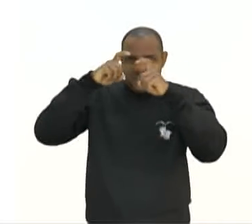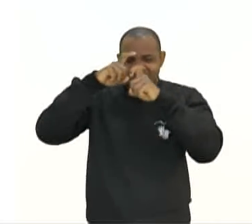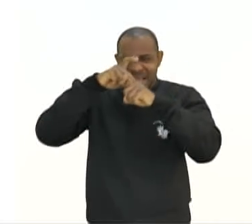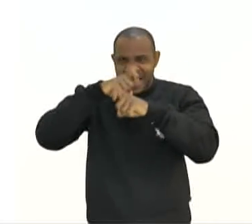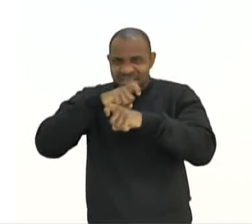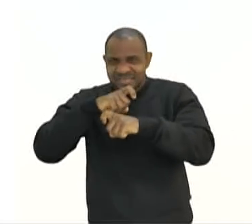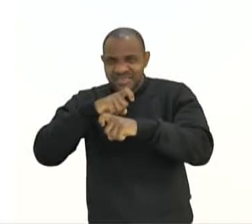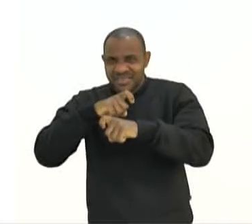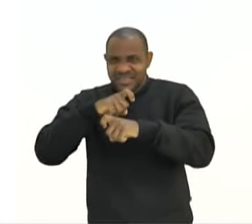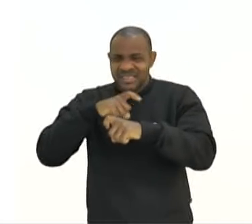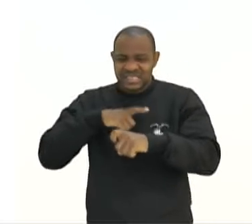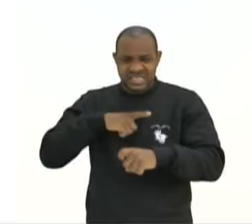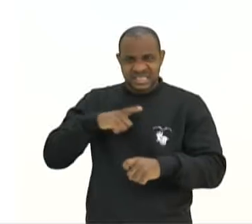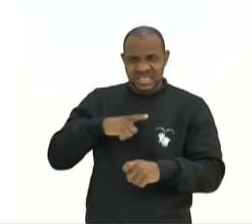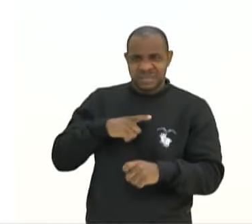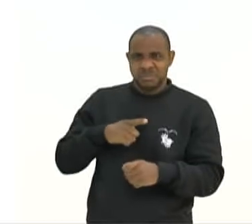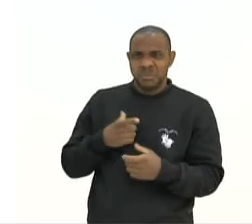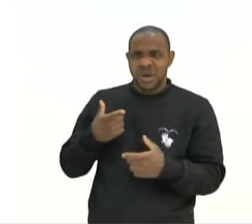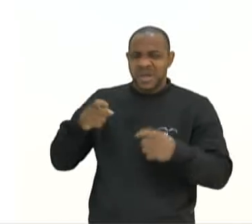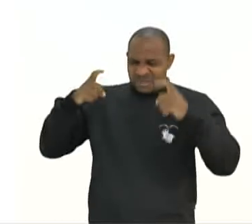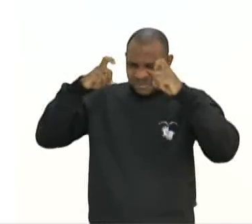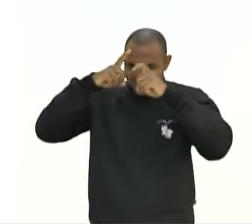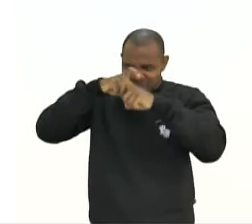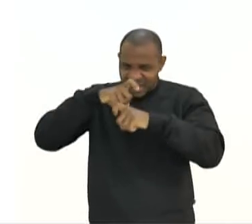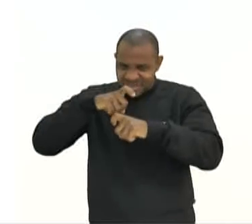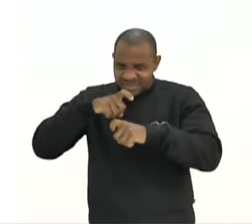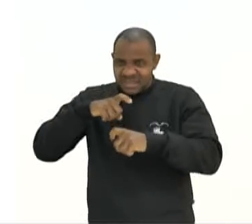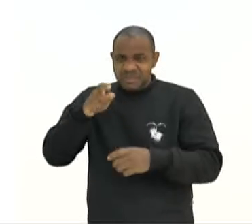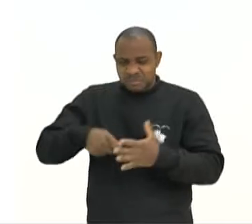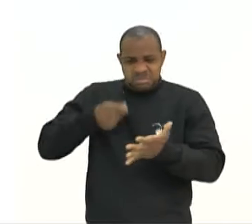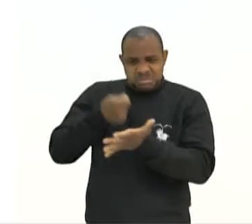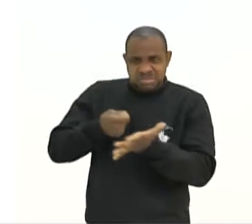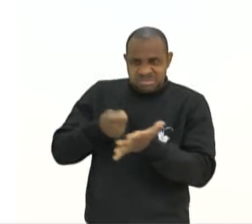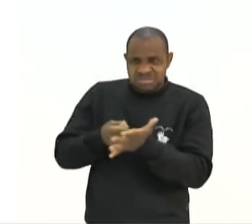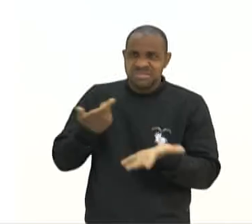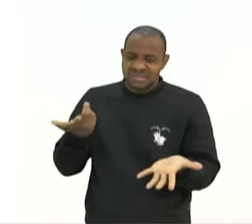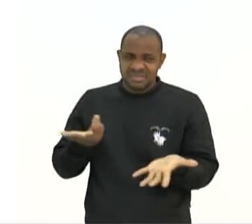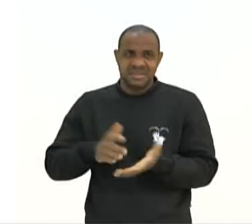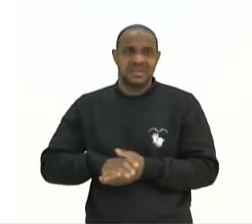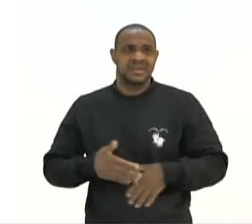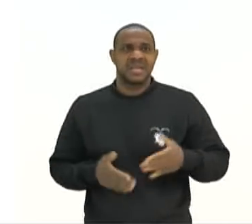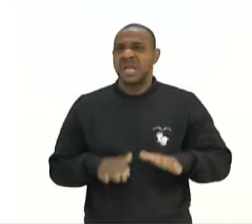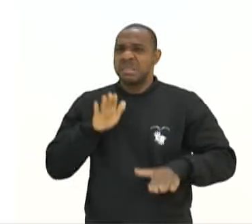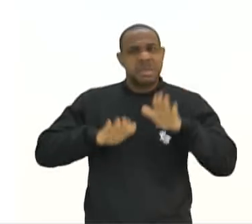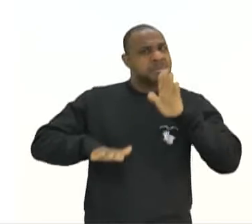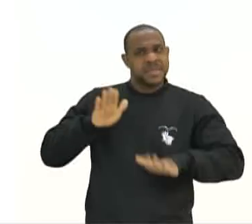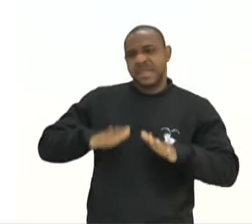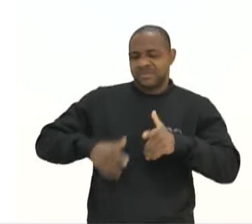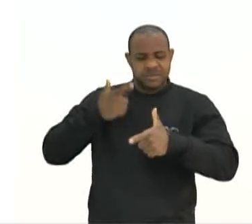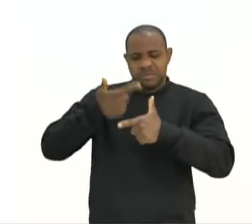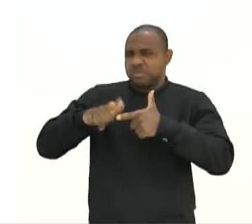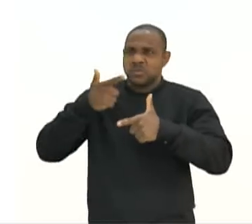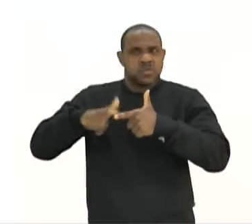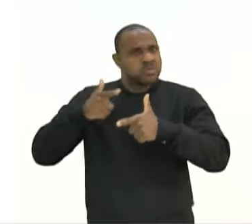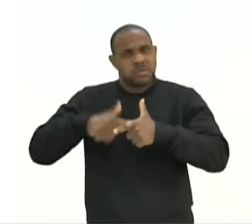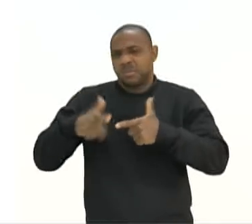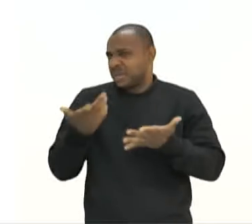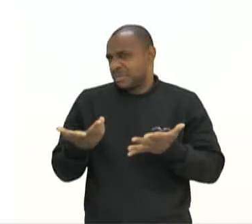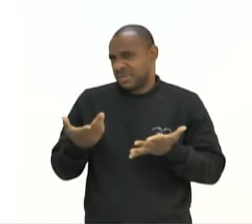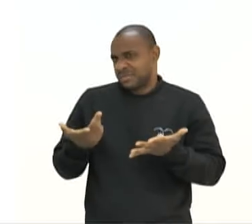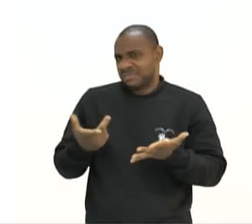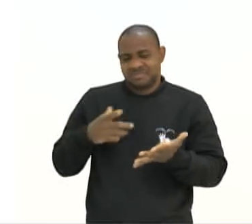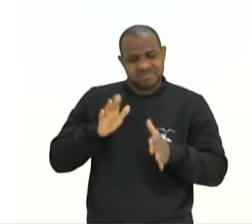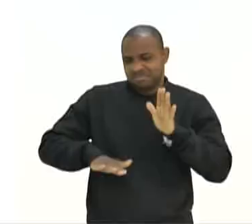sua caminhada? Letter B. Independente dos obstáculos que possam acontecer em sua vida, continue lutando? Or